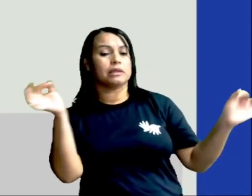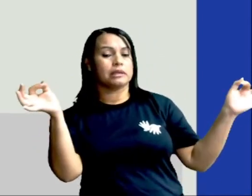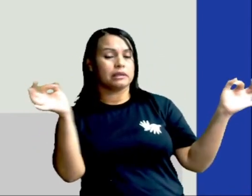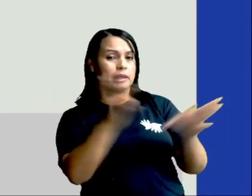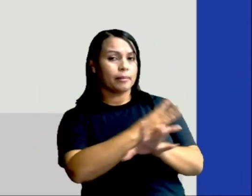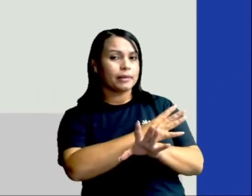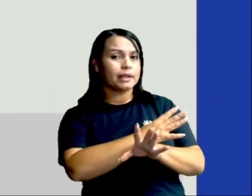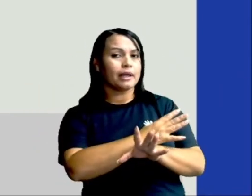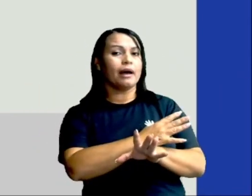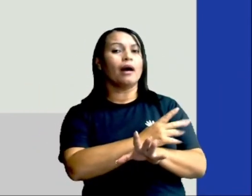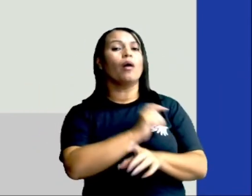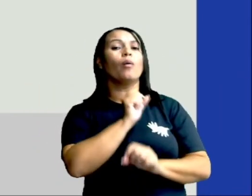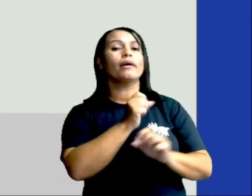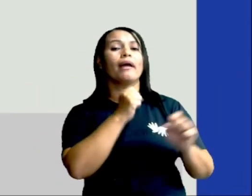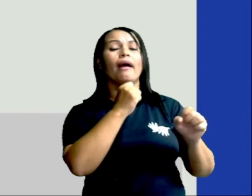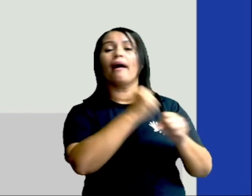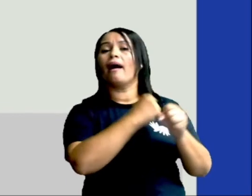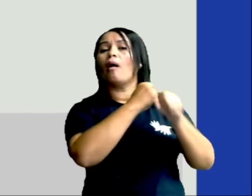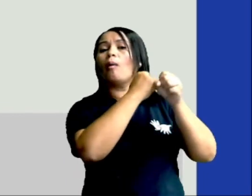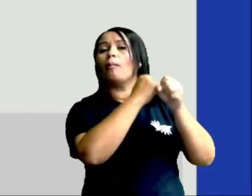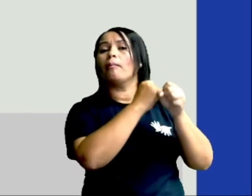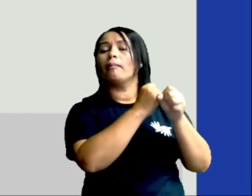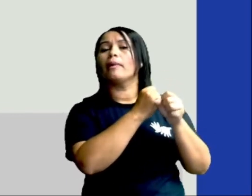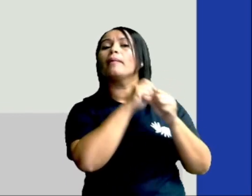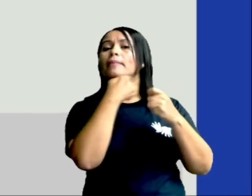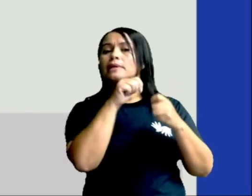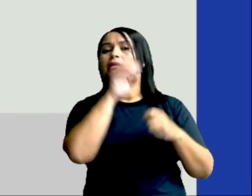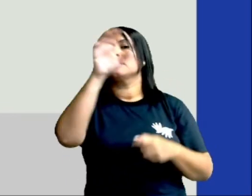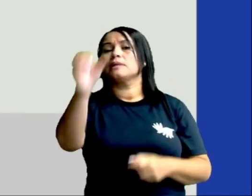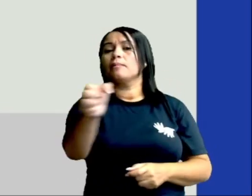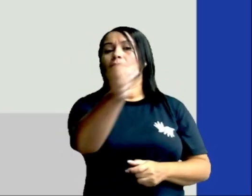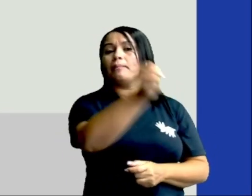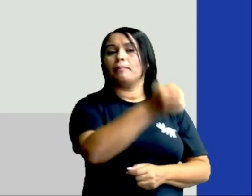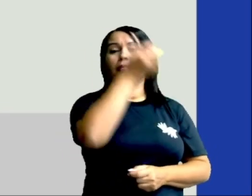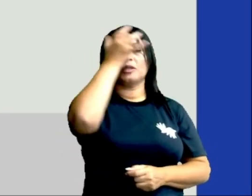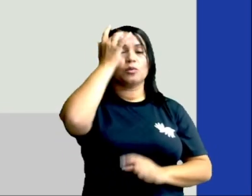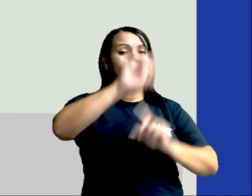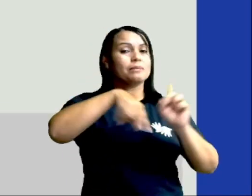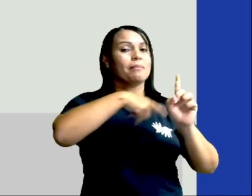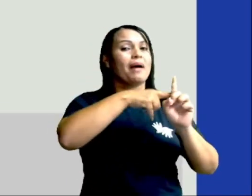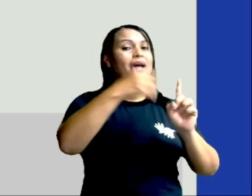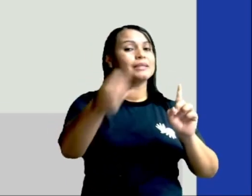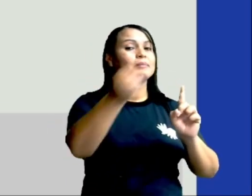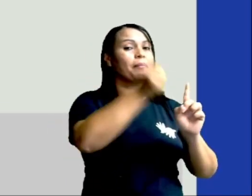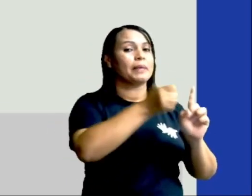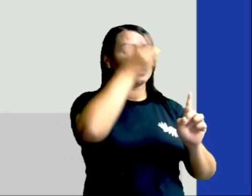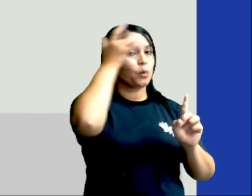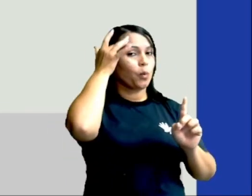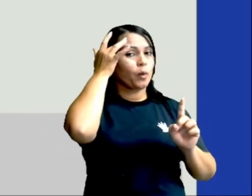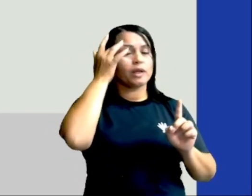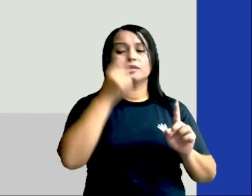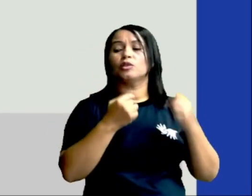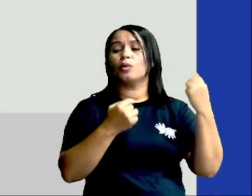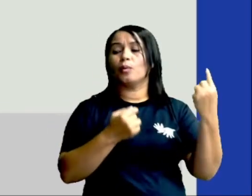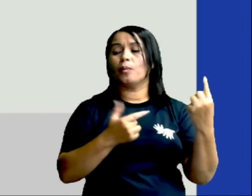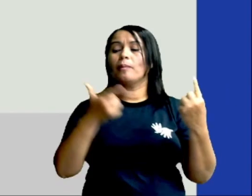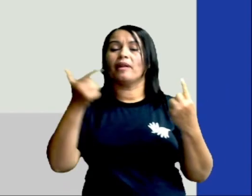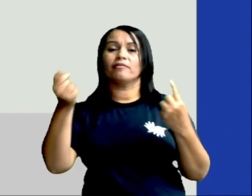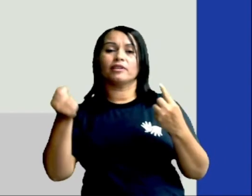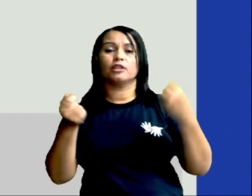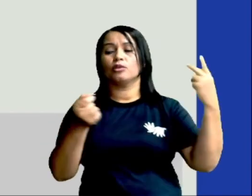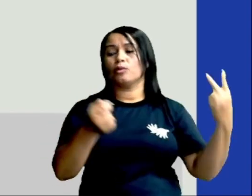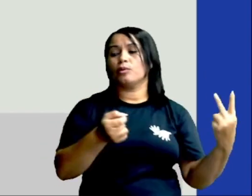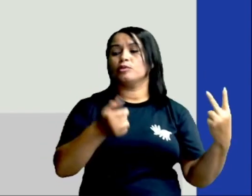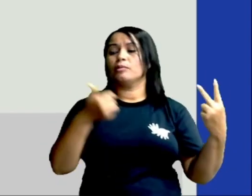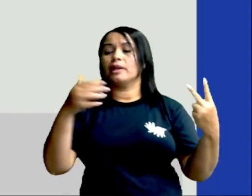uma determinada obra, o que é que fazemos? Contratamos mais, ok? Então, aqui, ó, 1 para 20,